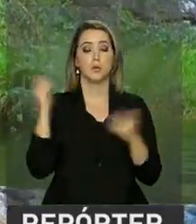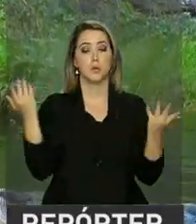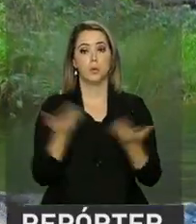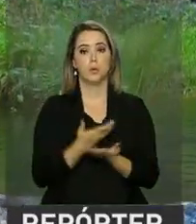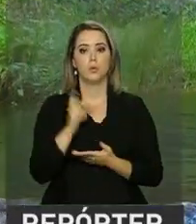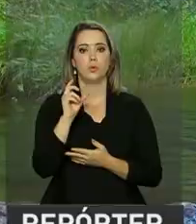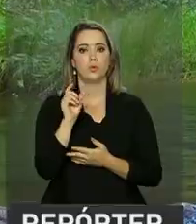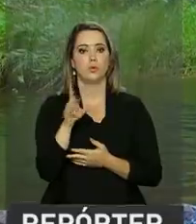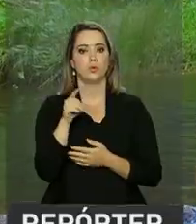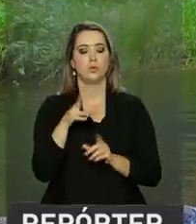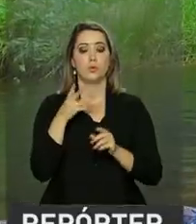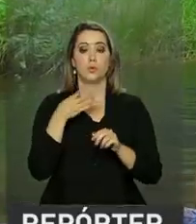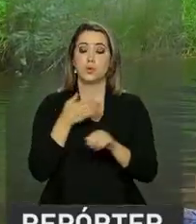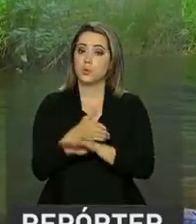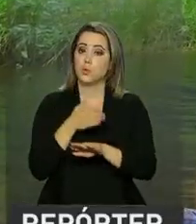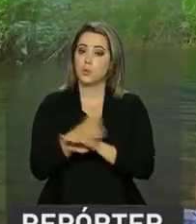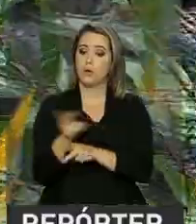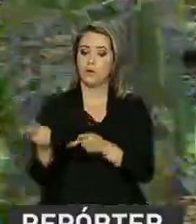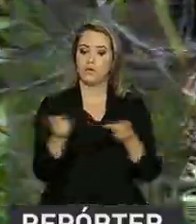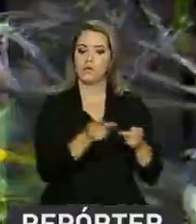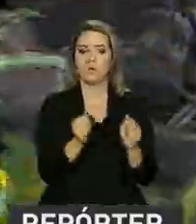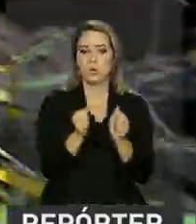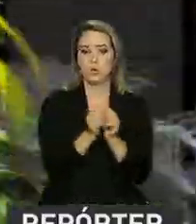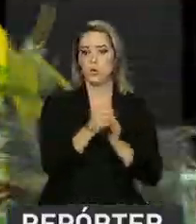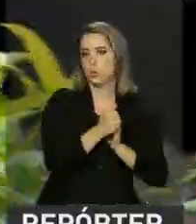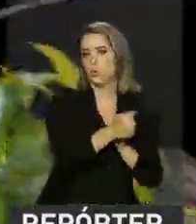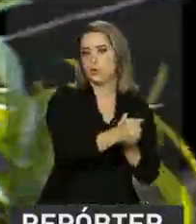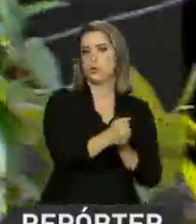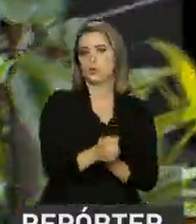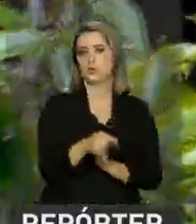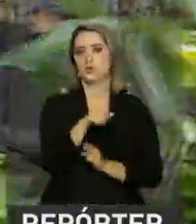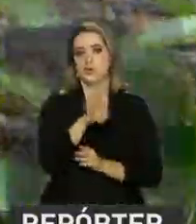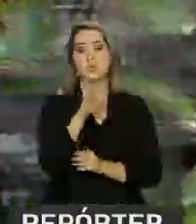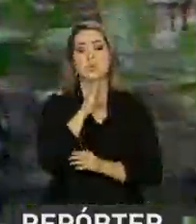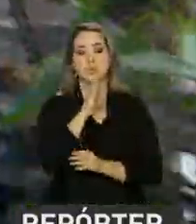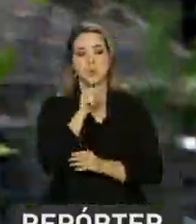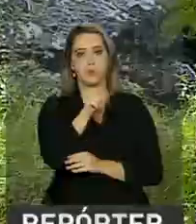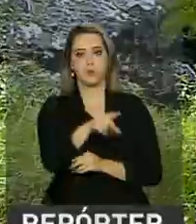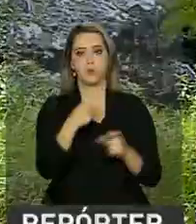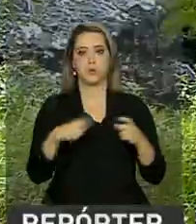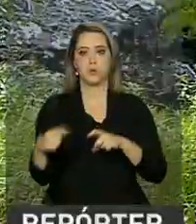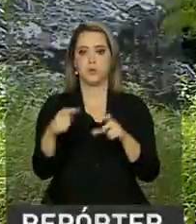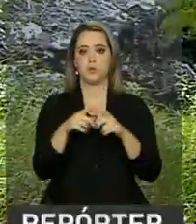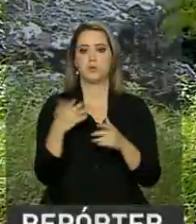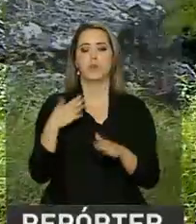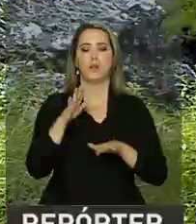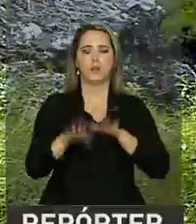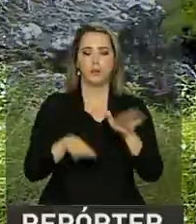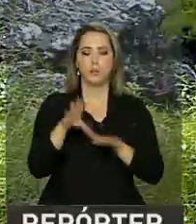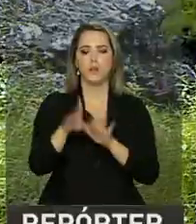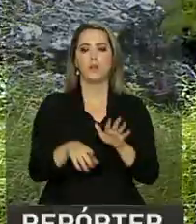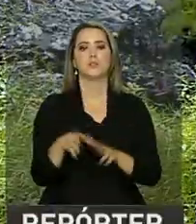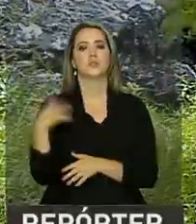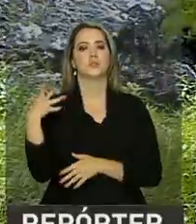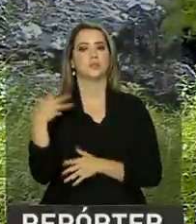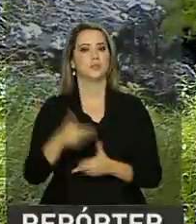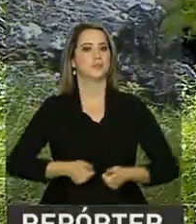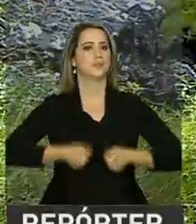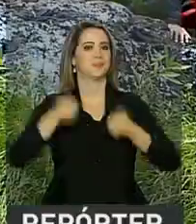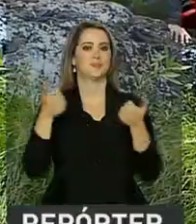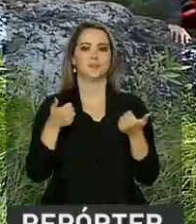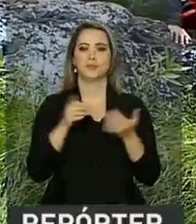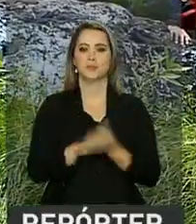hoje só é permitida a entrada com guia. Esse explorador já conheceu o local e disse que a caminhada vale muito a